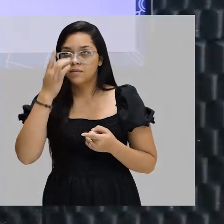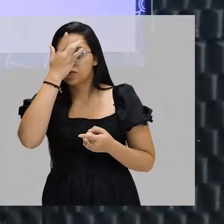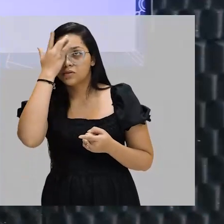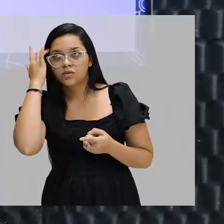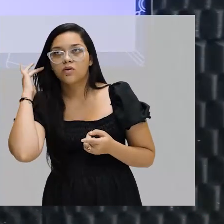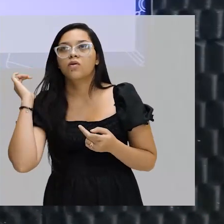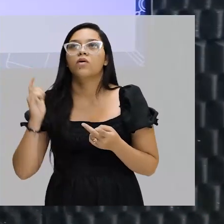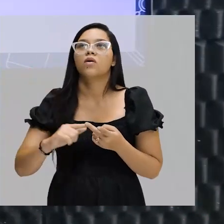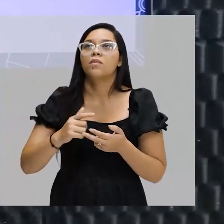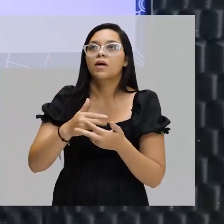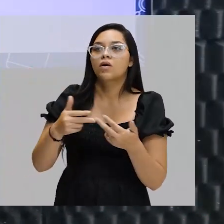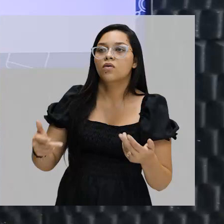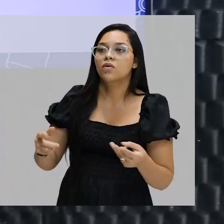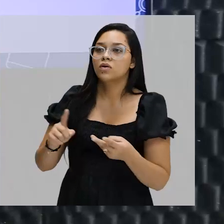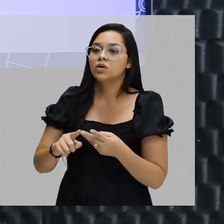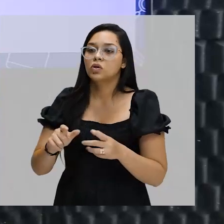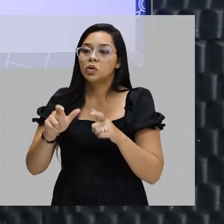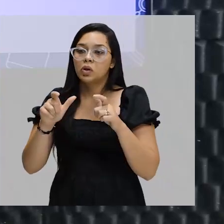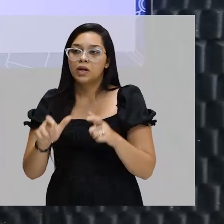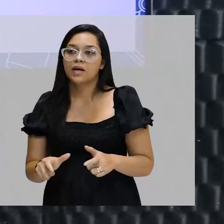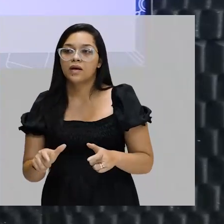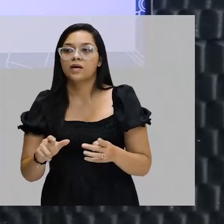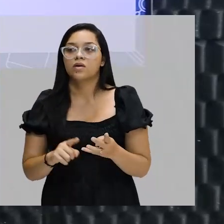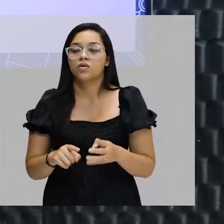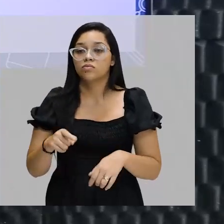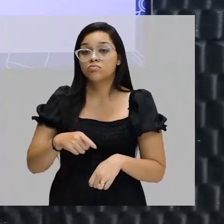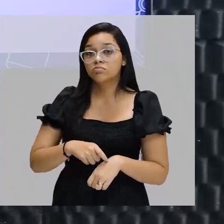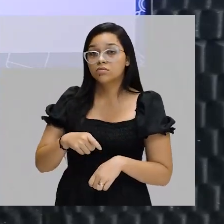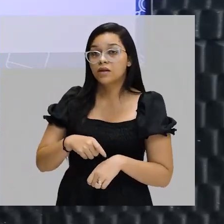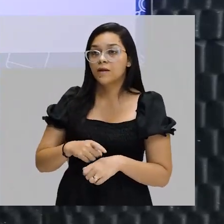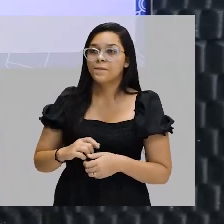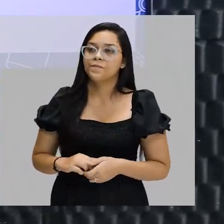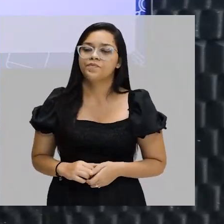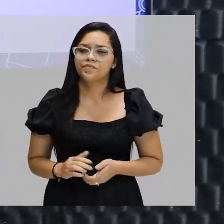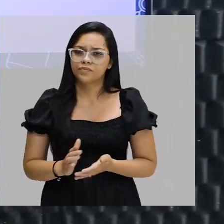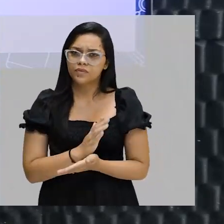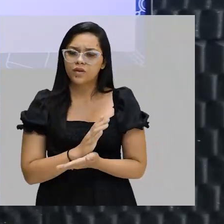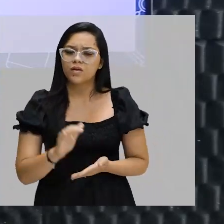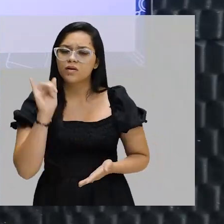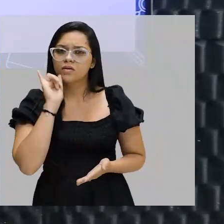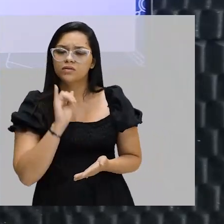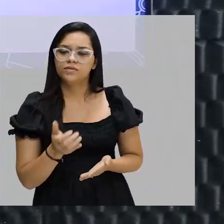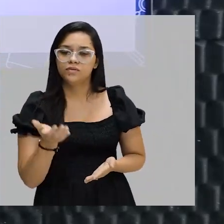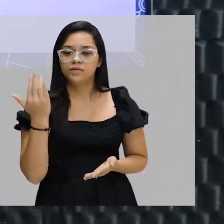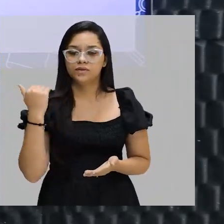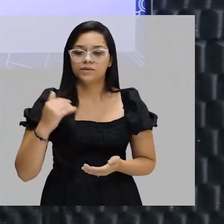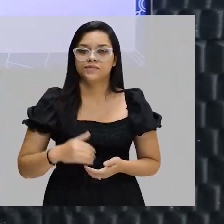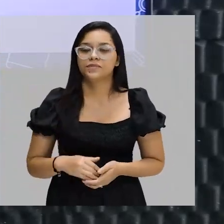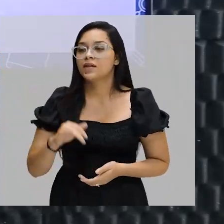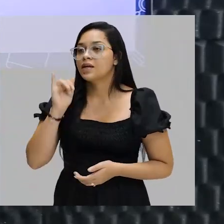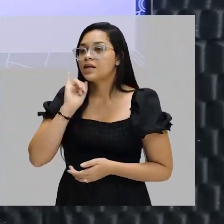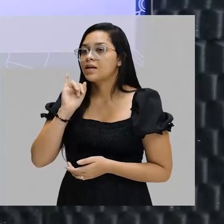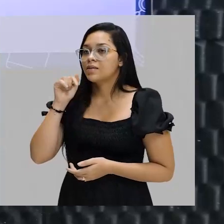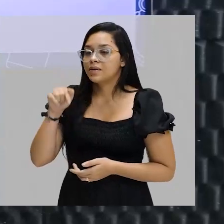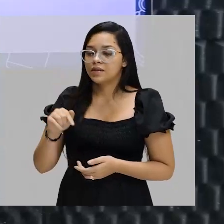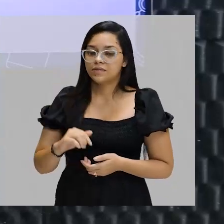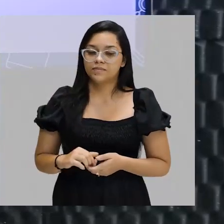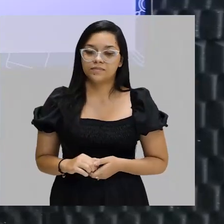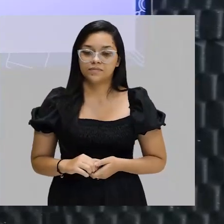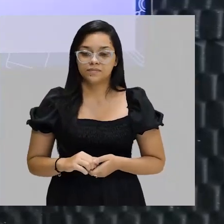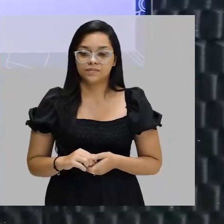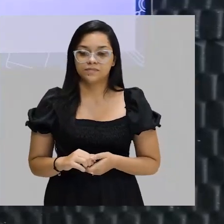pessoa, uma coisa, um lugar ou um tempo. Vamos ver alguns exercícios, tá? Por exemplo, nessa